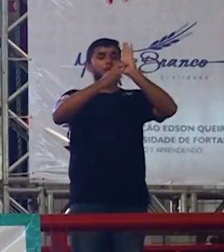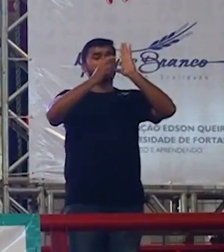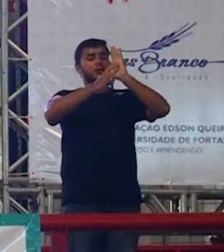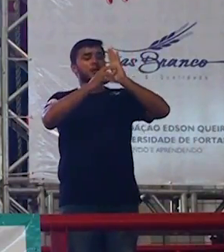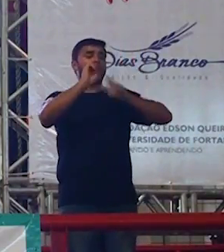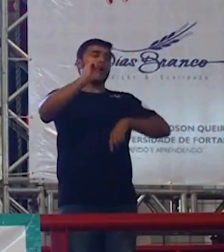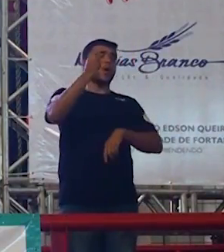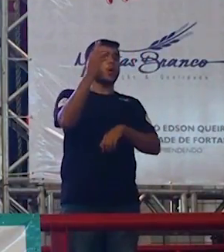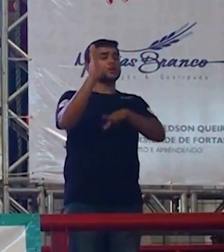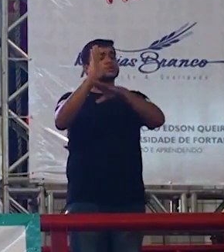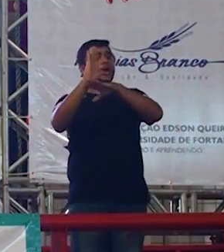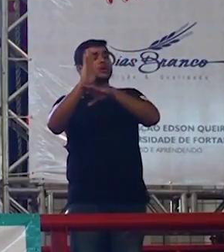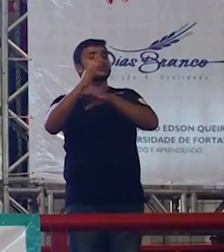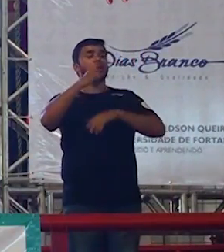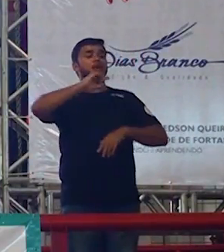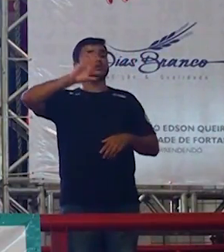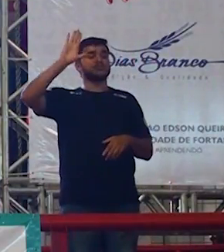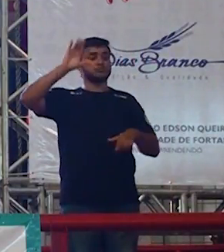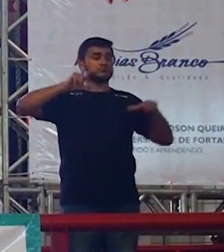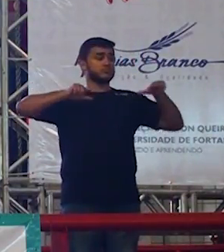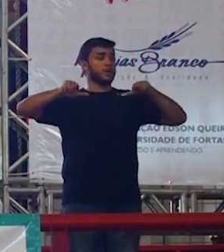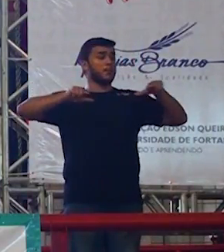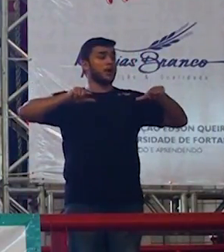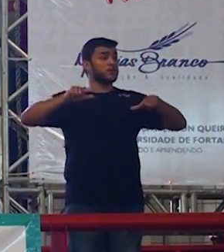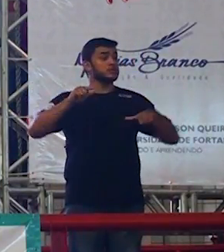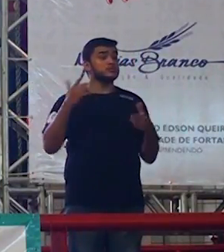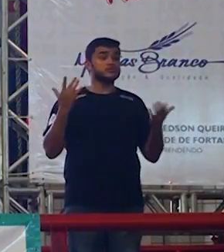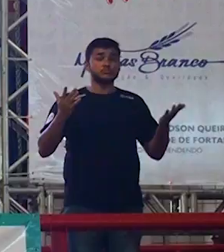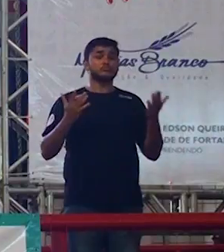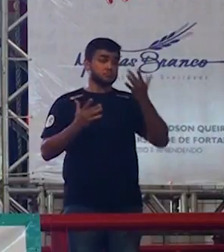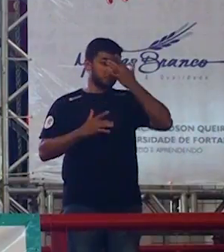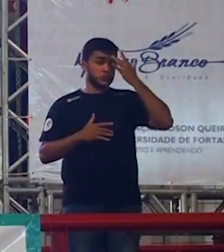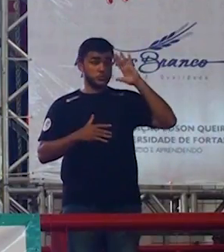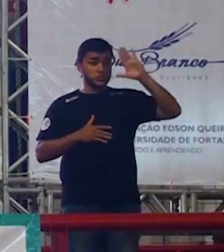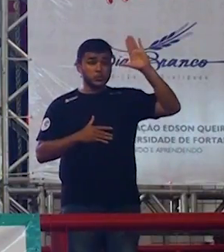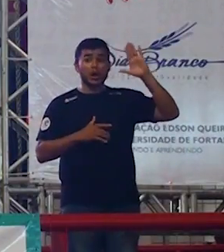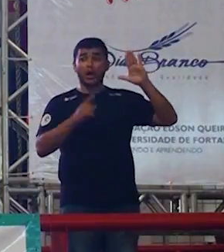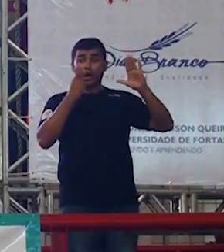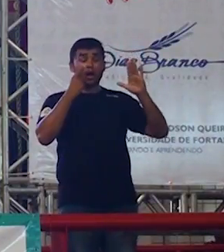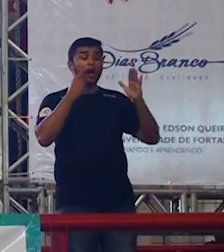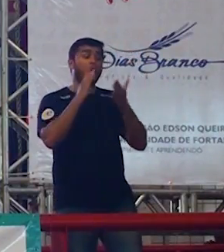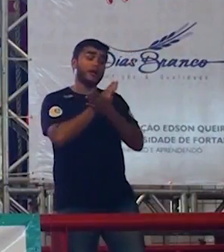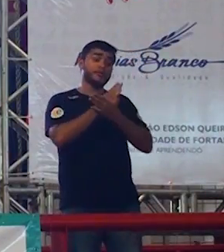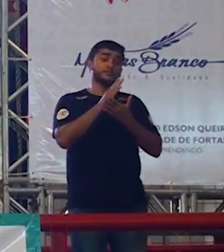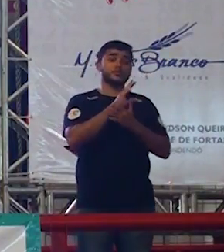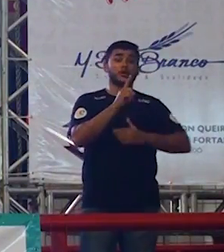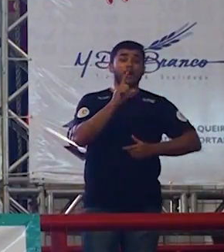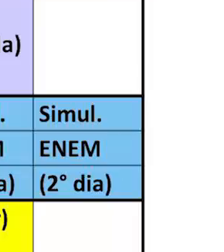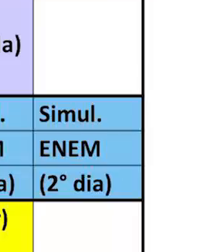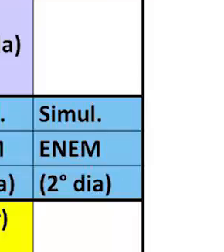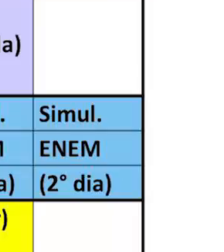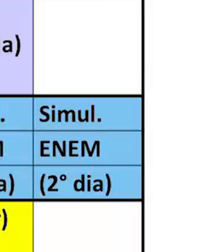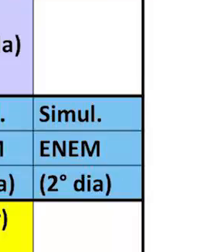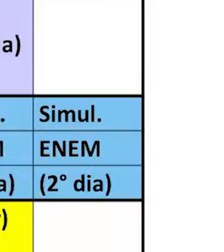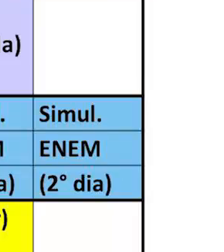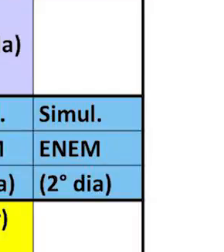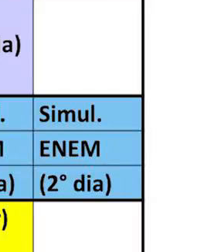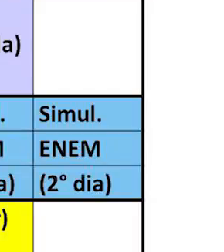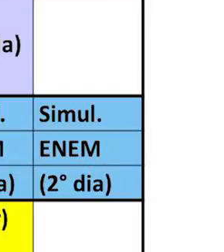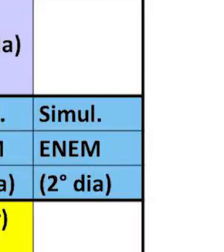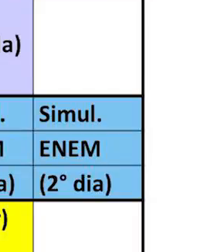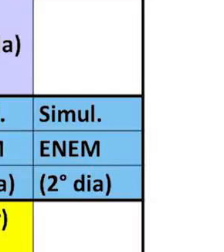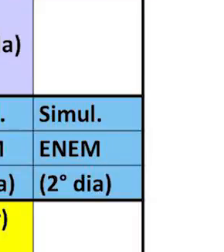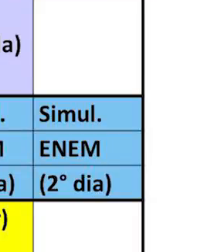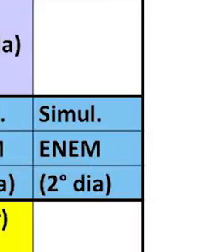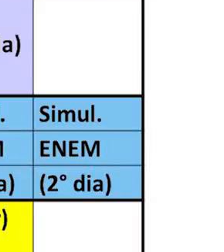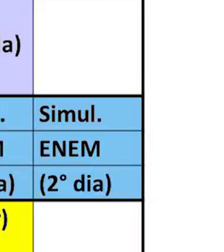lá. Tem 2 períodos livres, mas um período está comprometido. Pronto, isso aqui seria o seu caso. Na